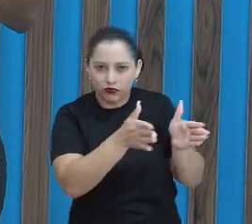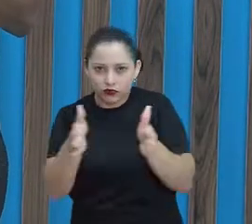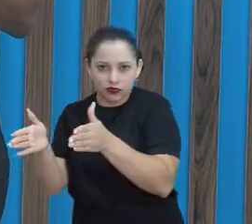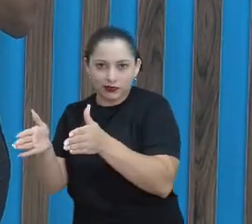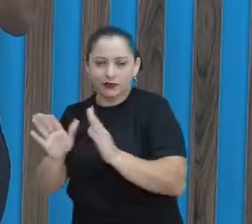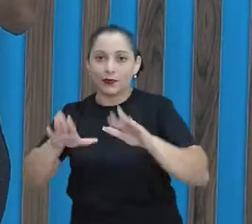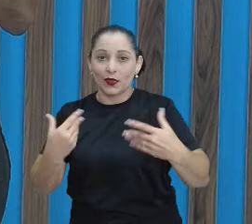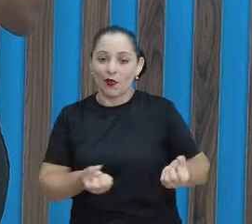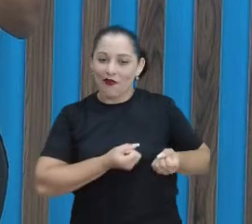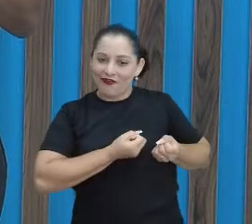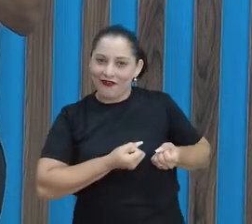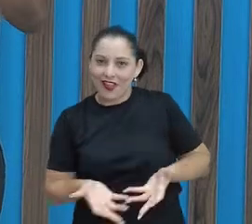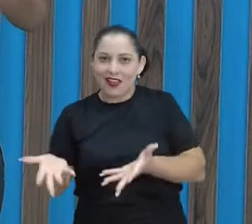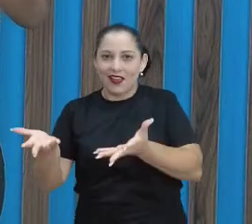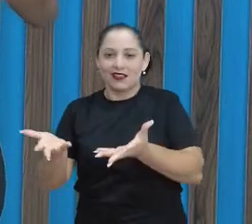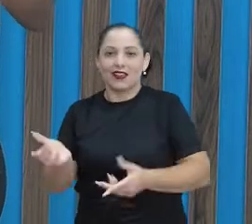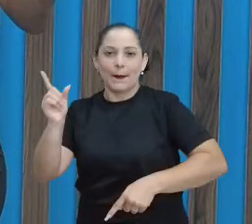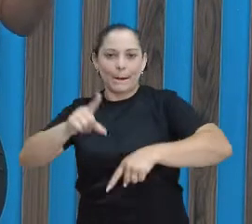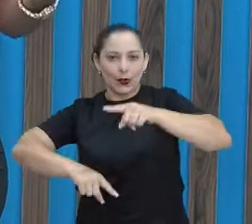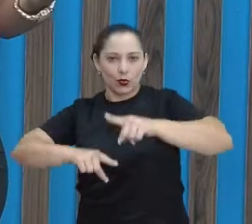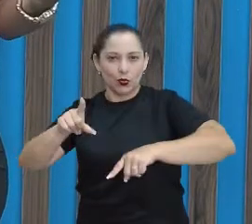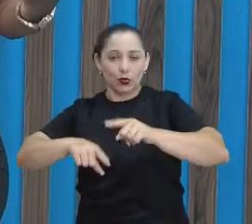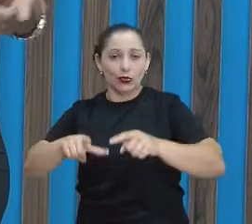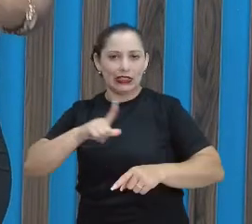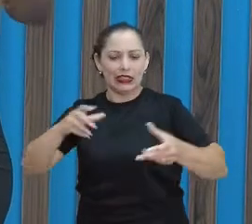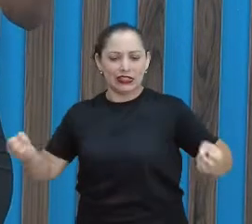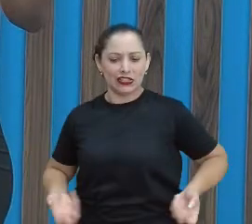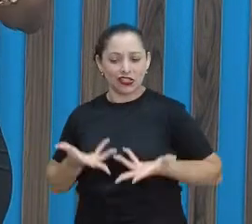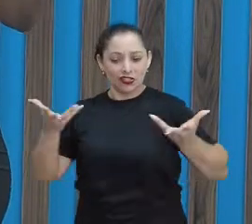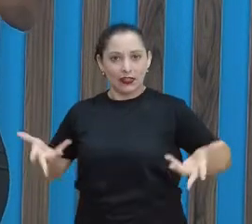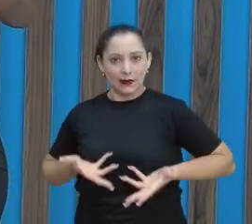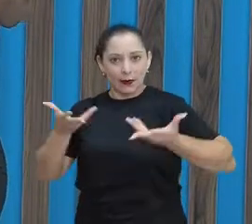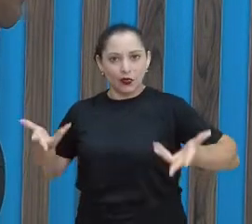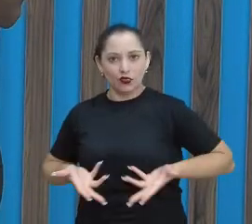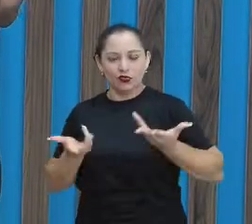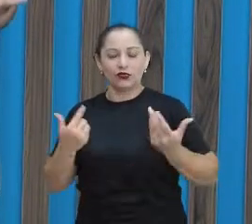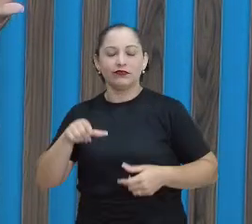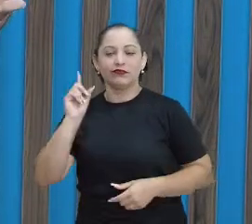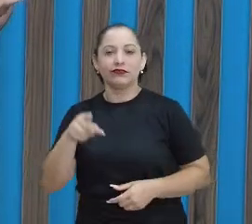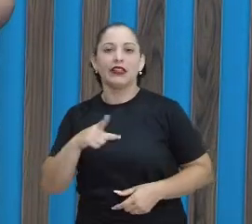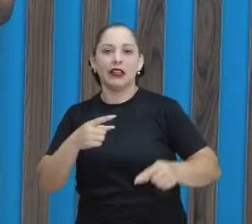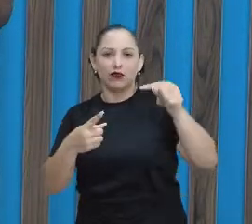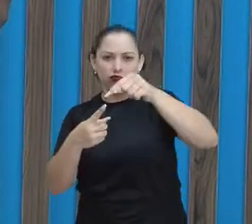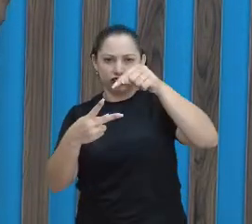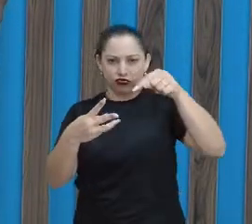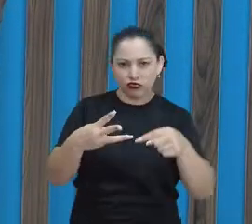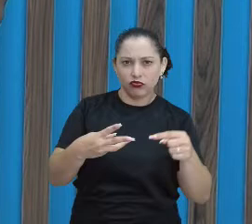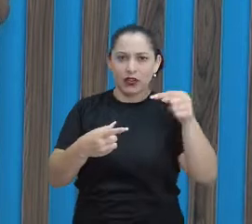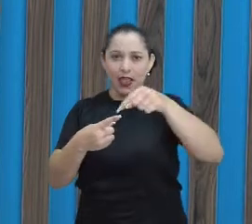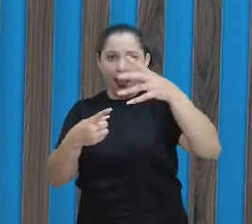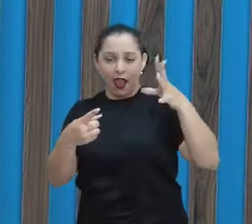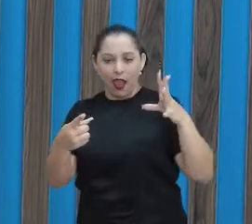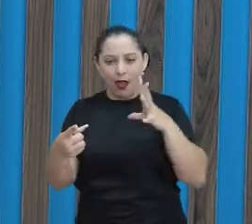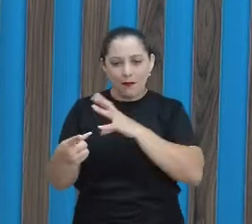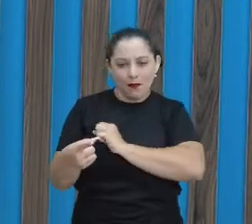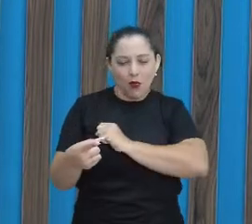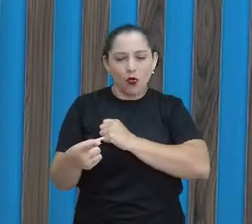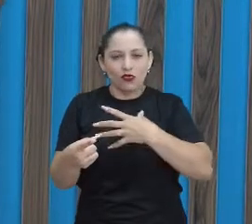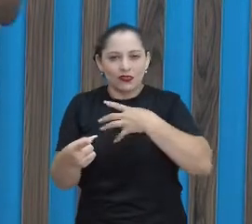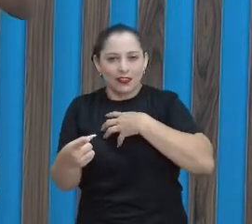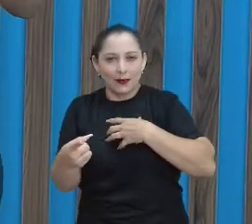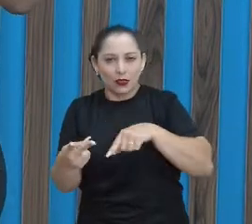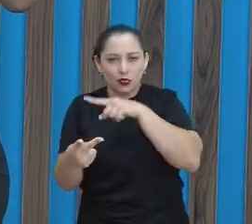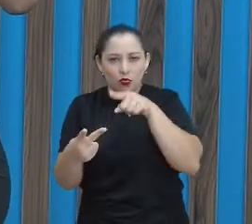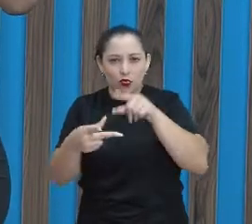gente oferece um material com esses estímulos, a gente está trabalhando com afeto, a gente está trabalhando com